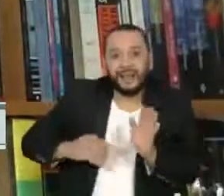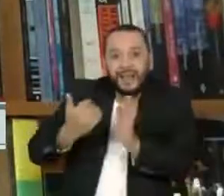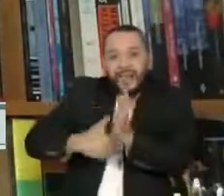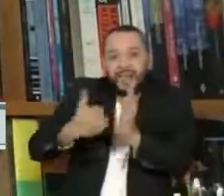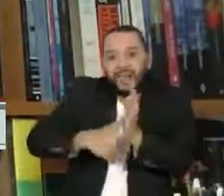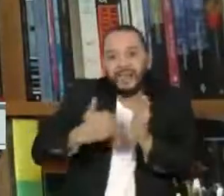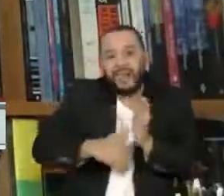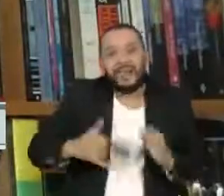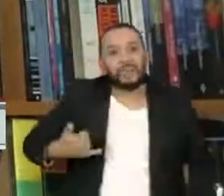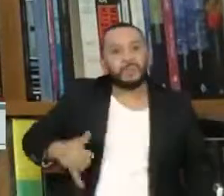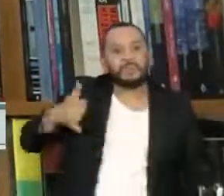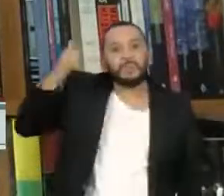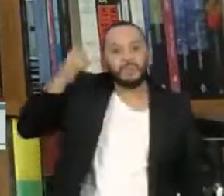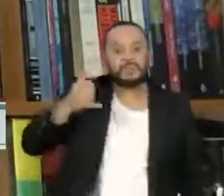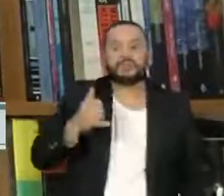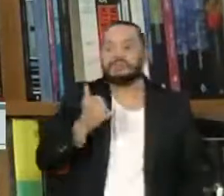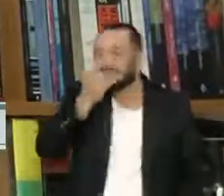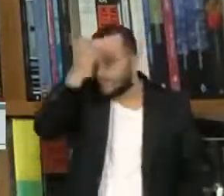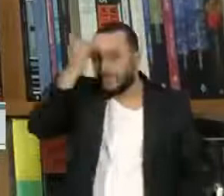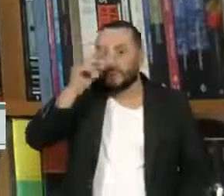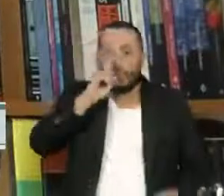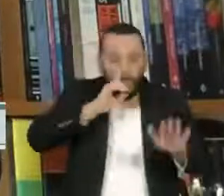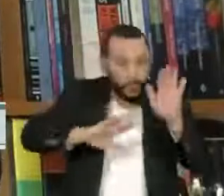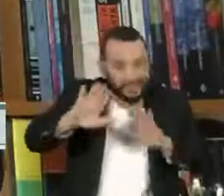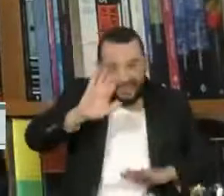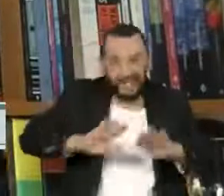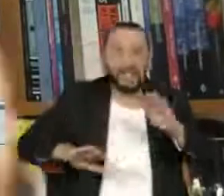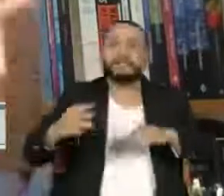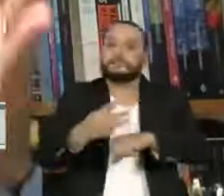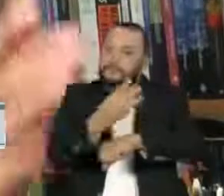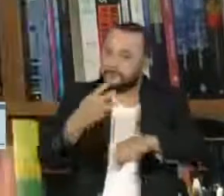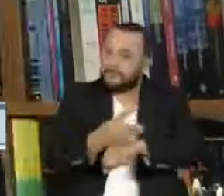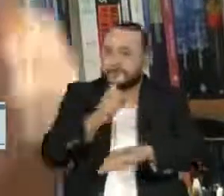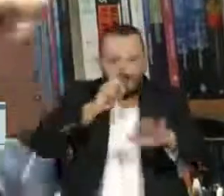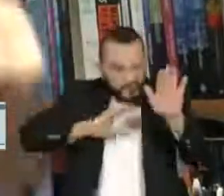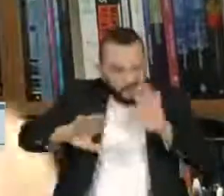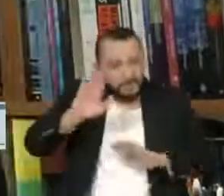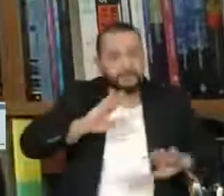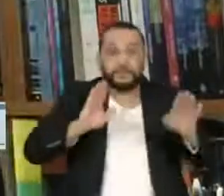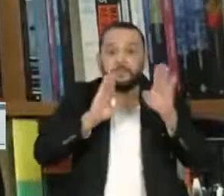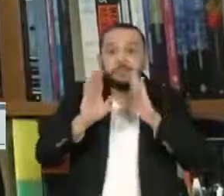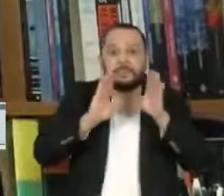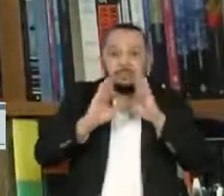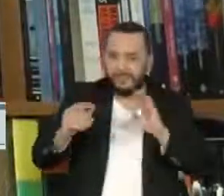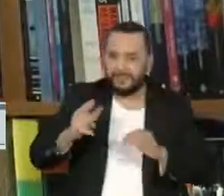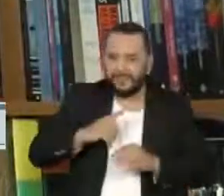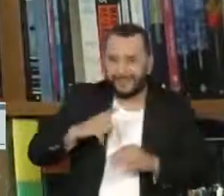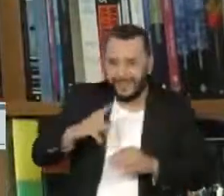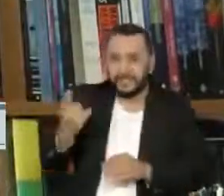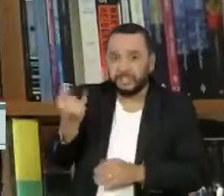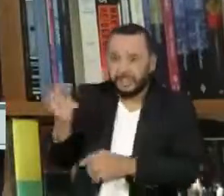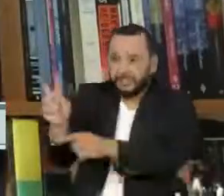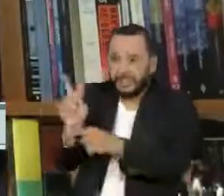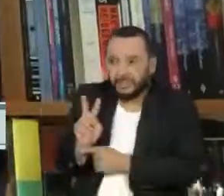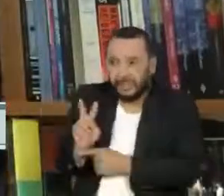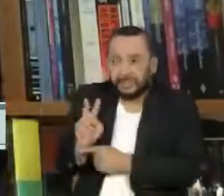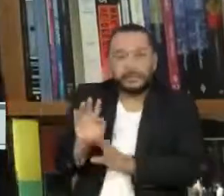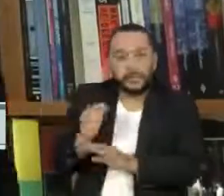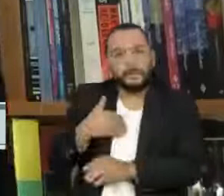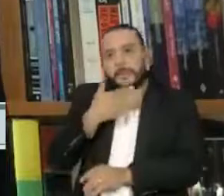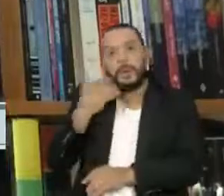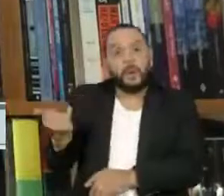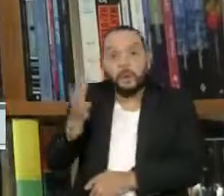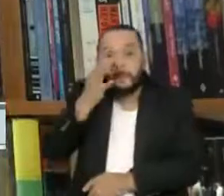no WhatsApp. Não são meios para contratar empréstimo. Recebeu uma oferta, ficou interessado, vá até